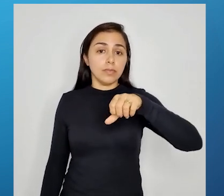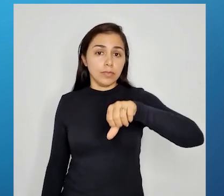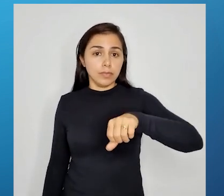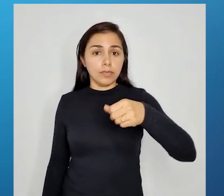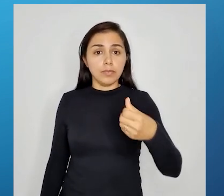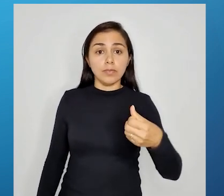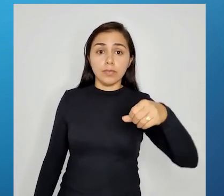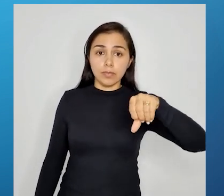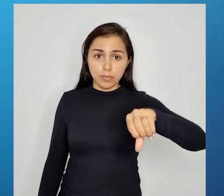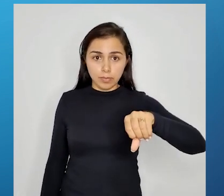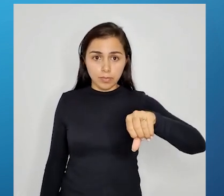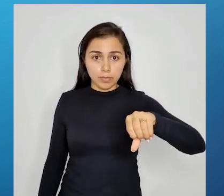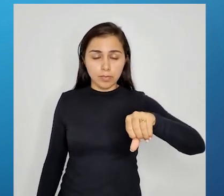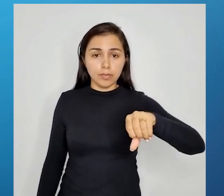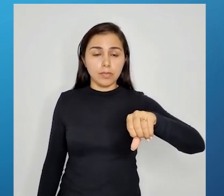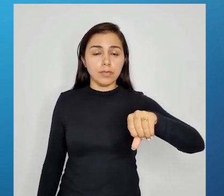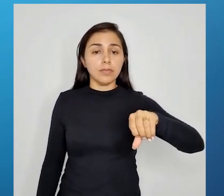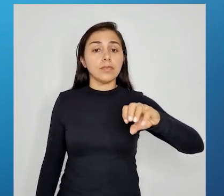4,969,